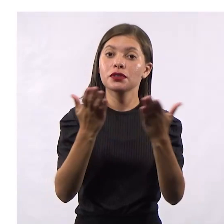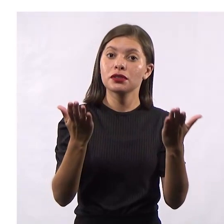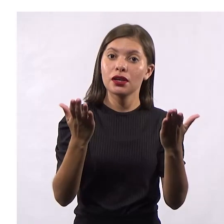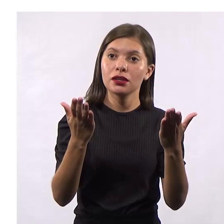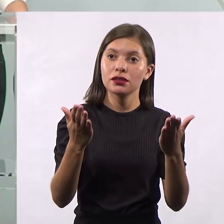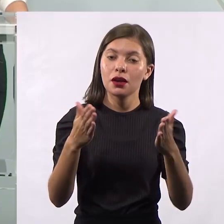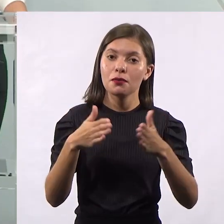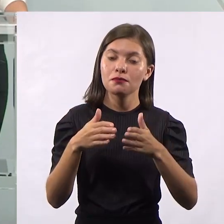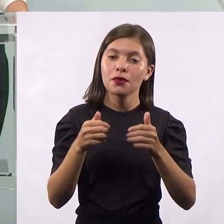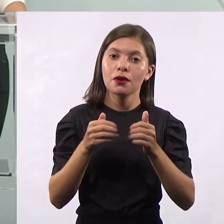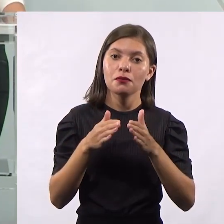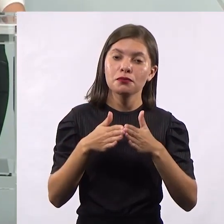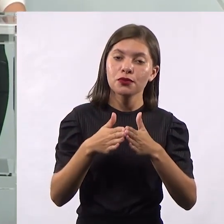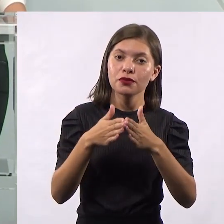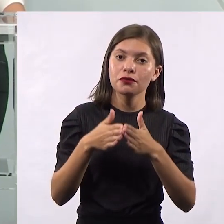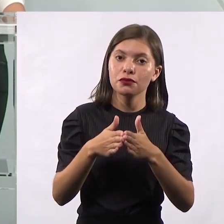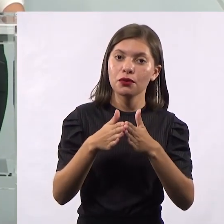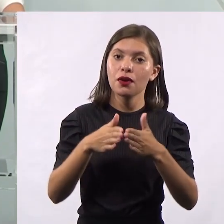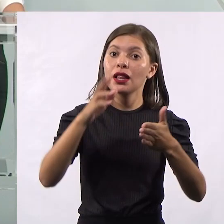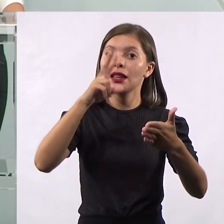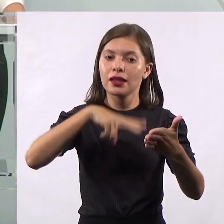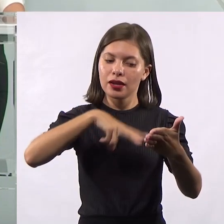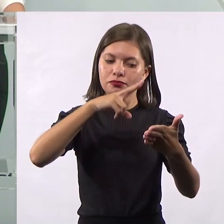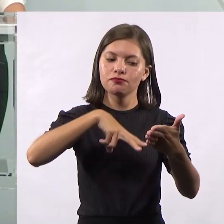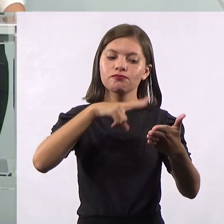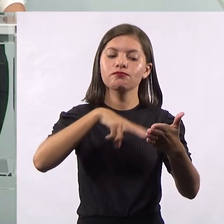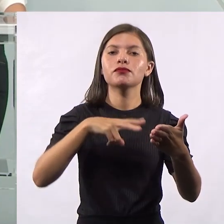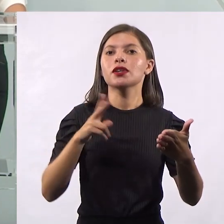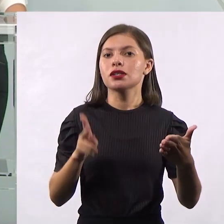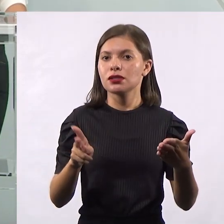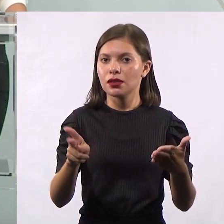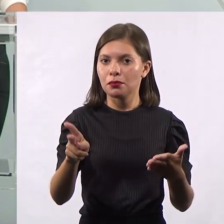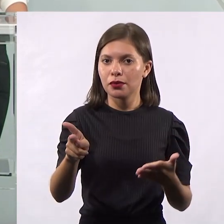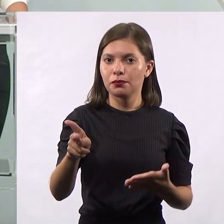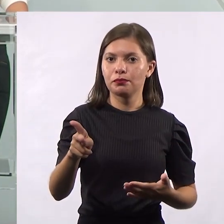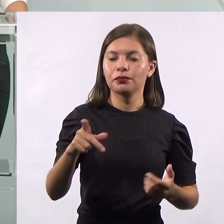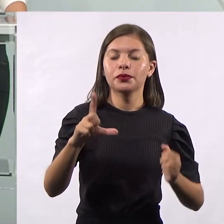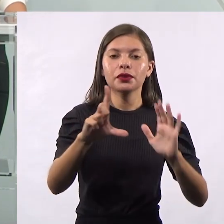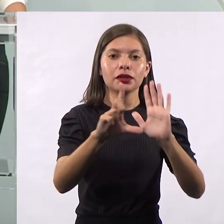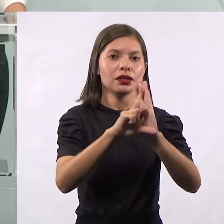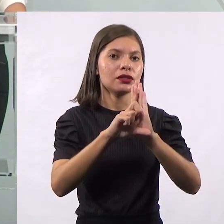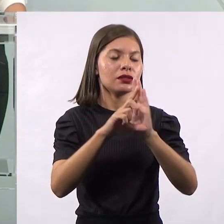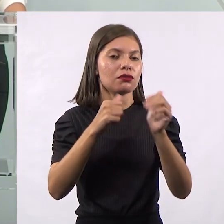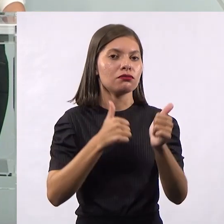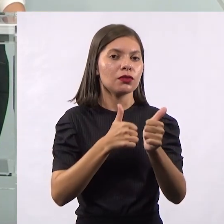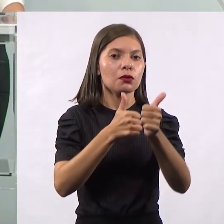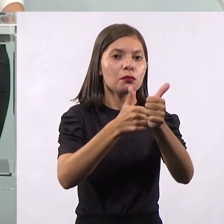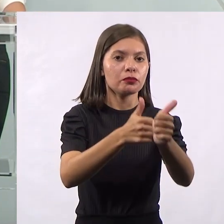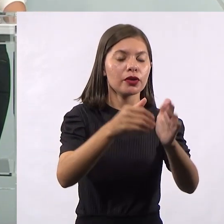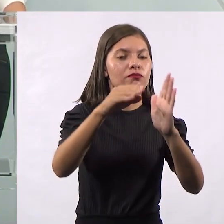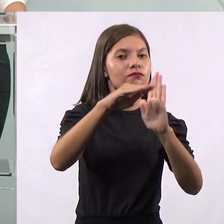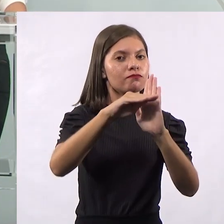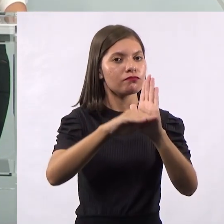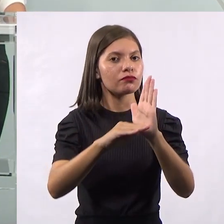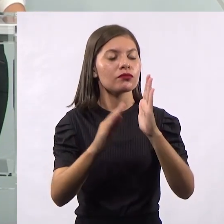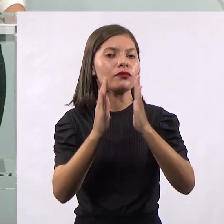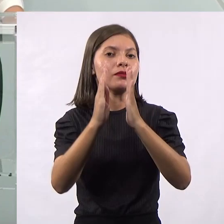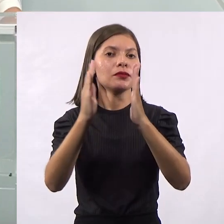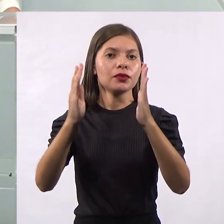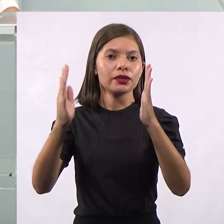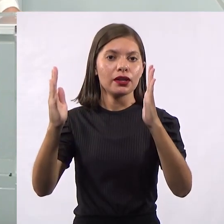por favor, deem sempre aquela lida na legislação e acompanhe pelo roteiro e também pela